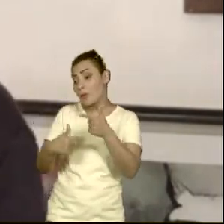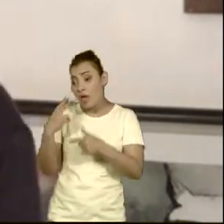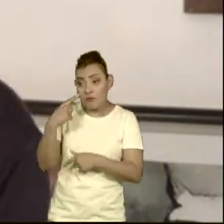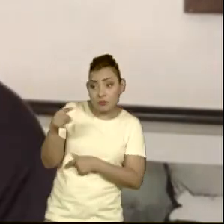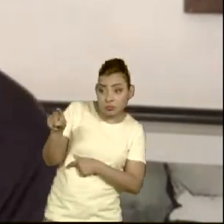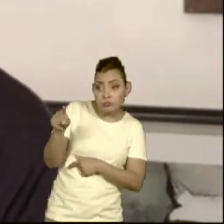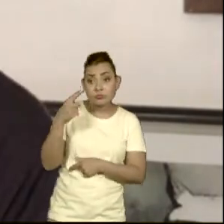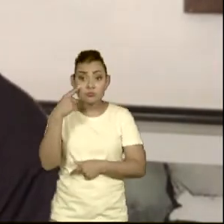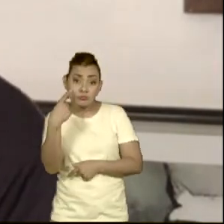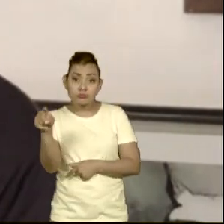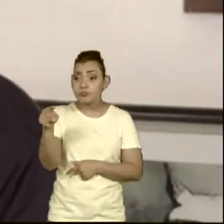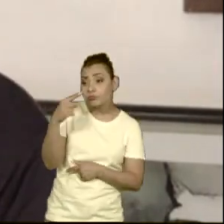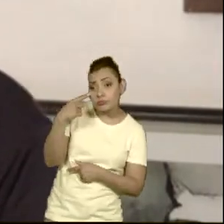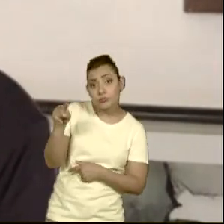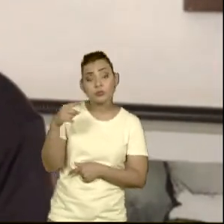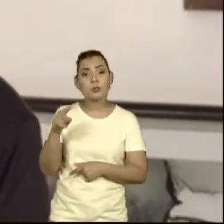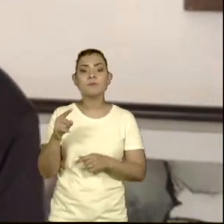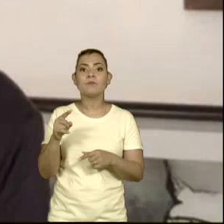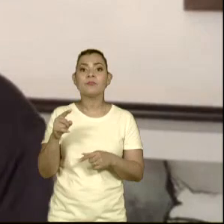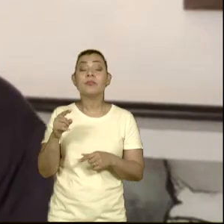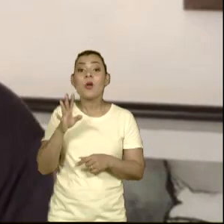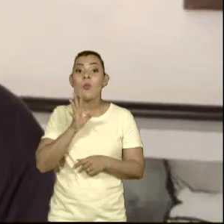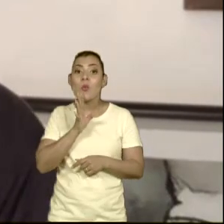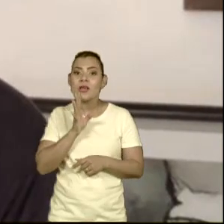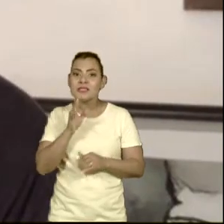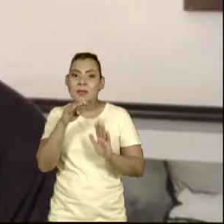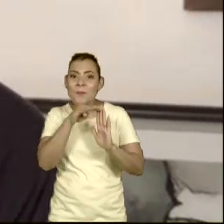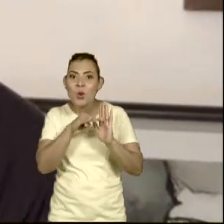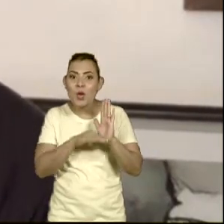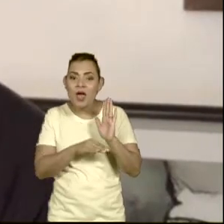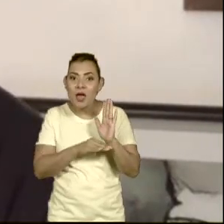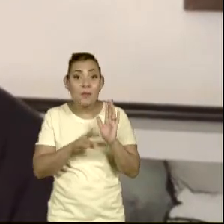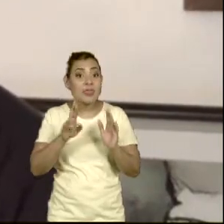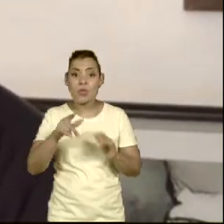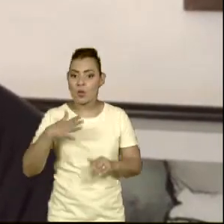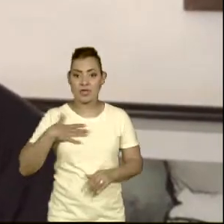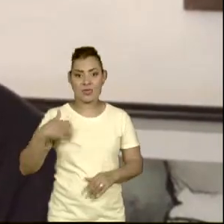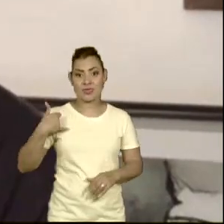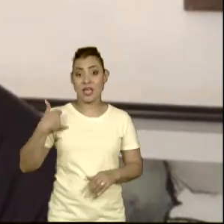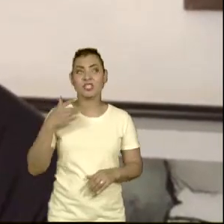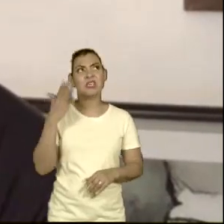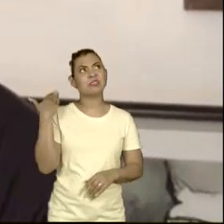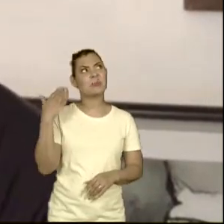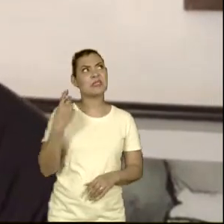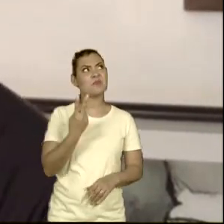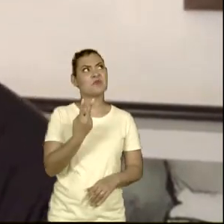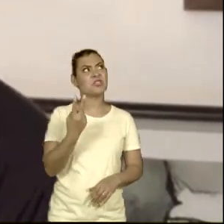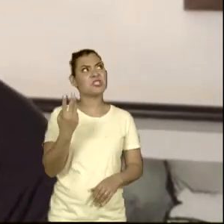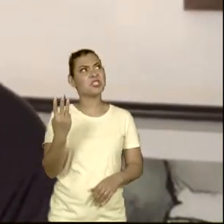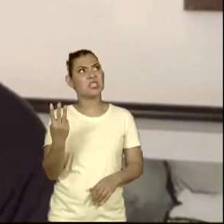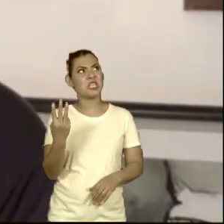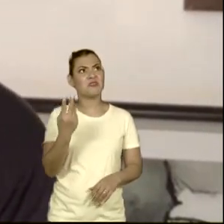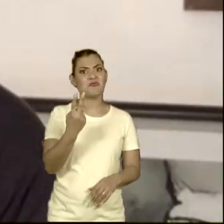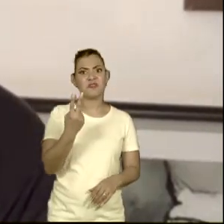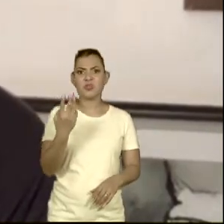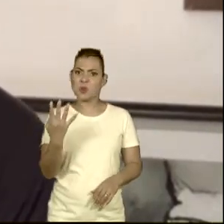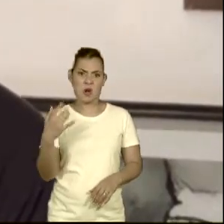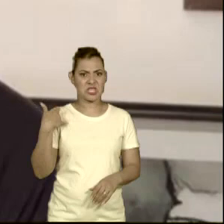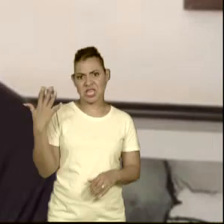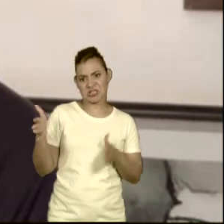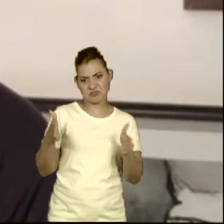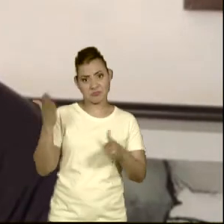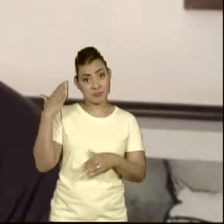vez em quando você olha, etc, etc. Eu conheci um programa que não era para a minha faixa etária, eu estou falando, eu devia ter meus 23, 24,